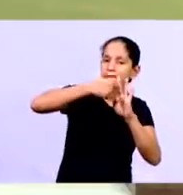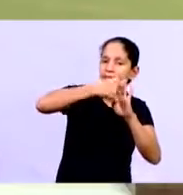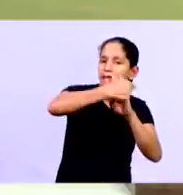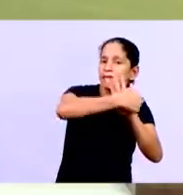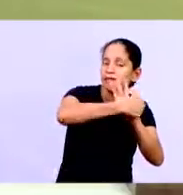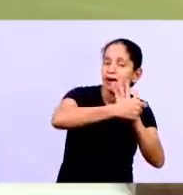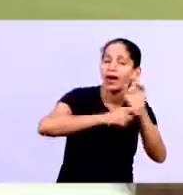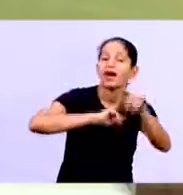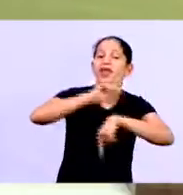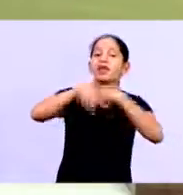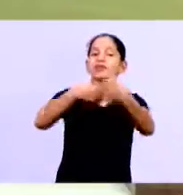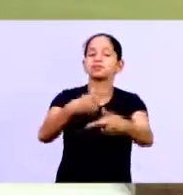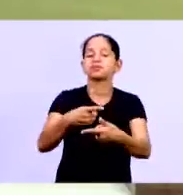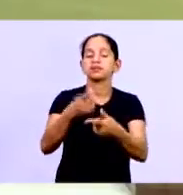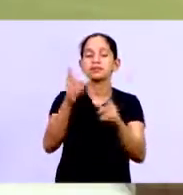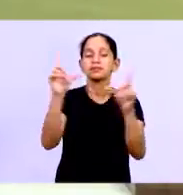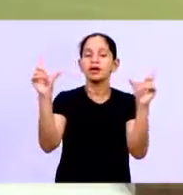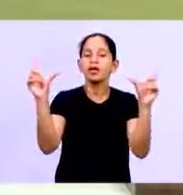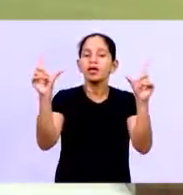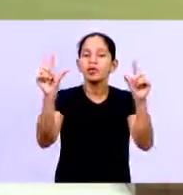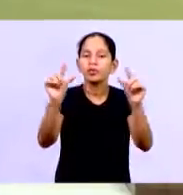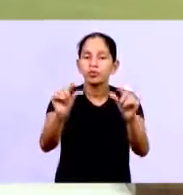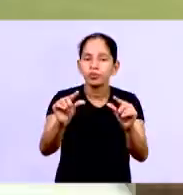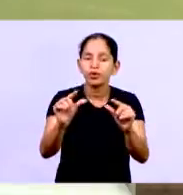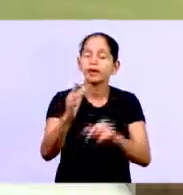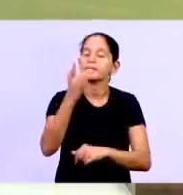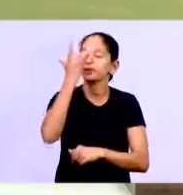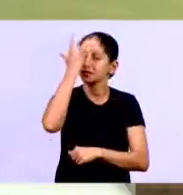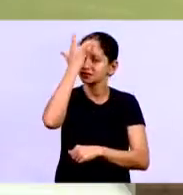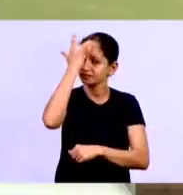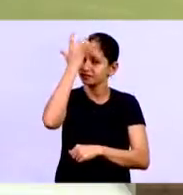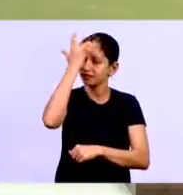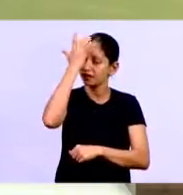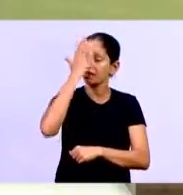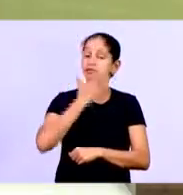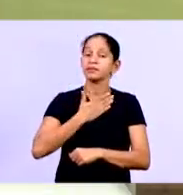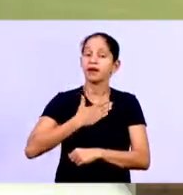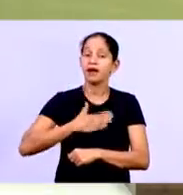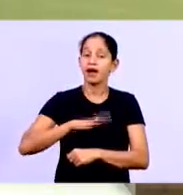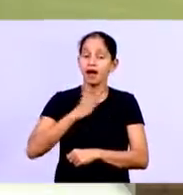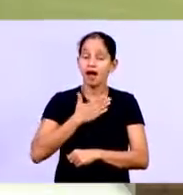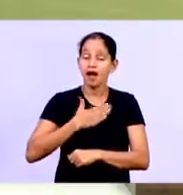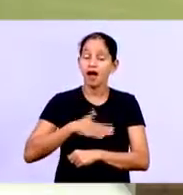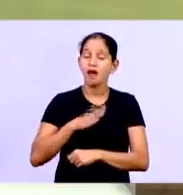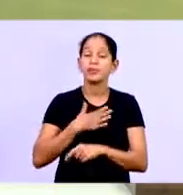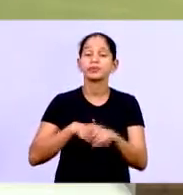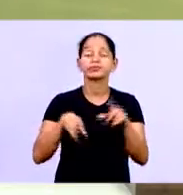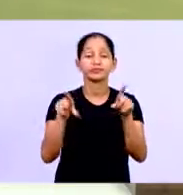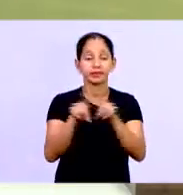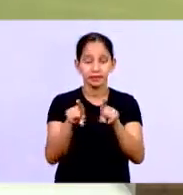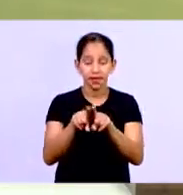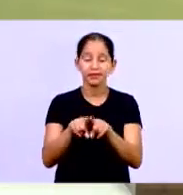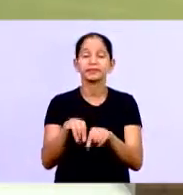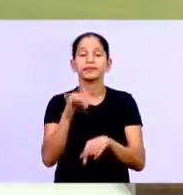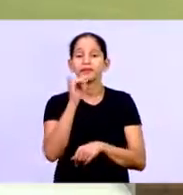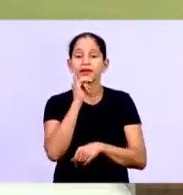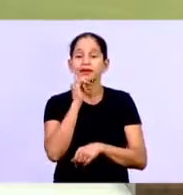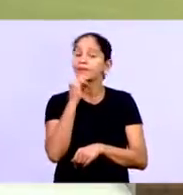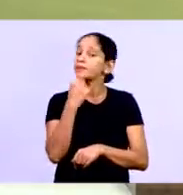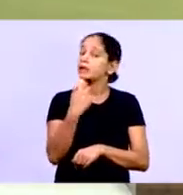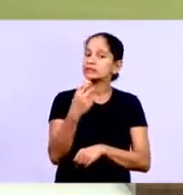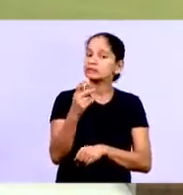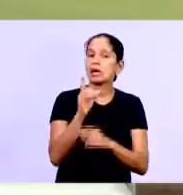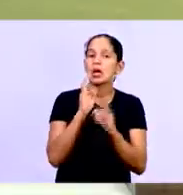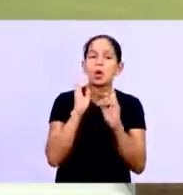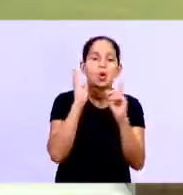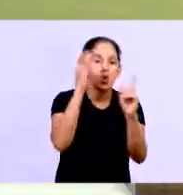última parcela. Então fica mais fácil para o devedor pagar a dívida. Mas a gente vai ver que não existe só